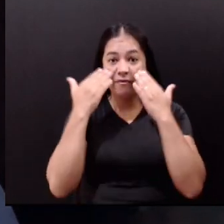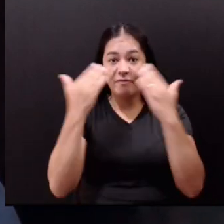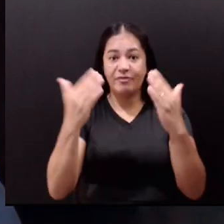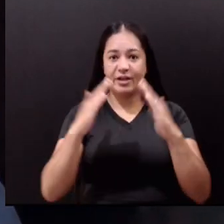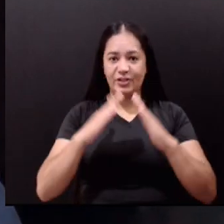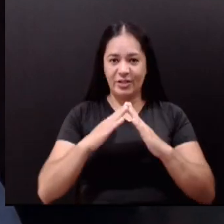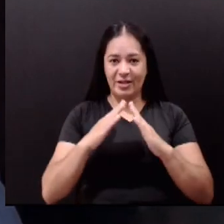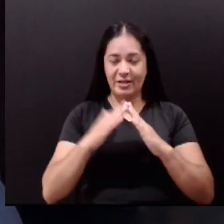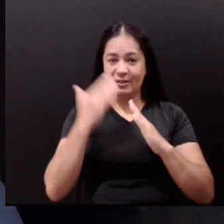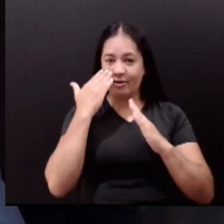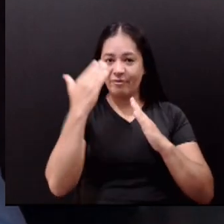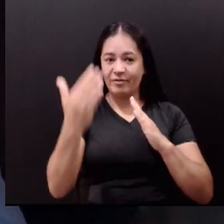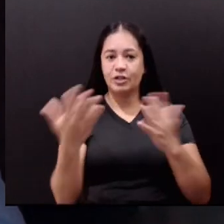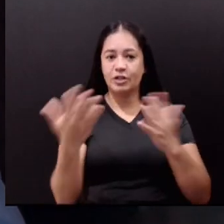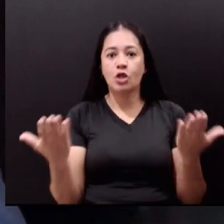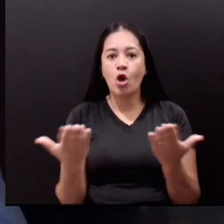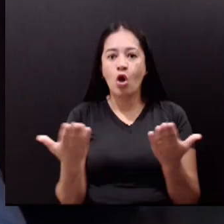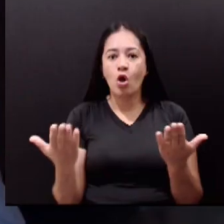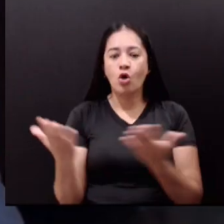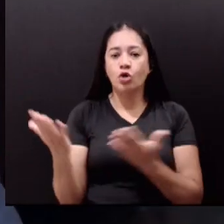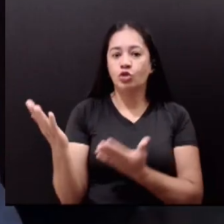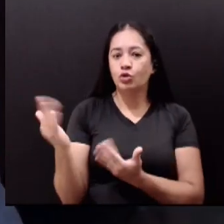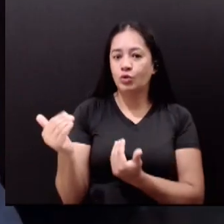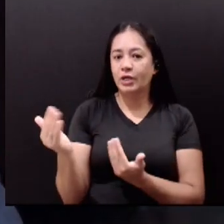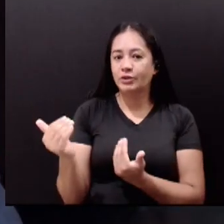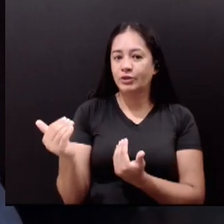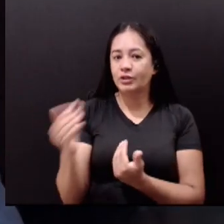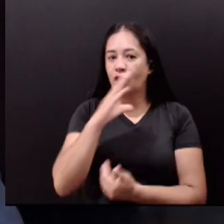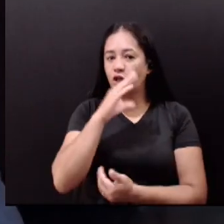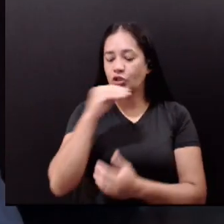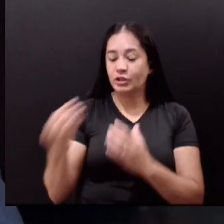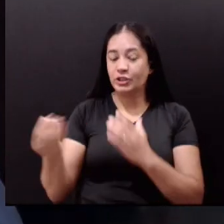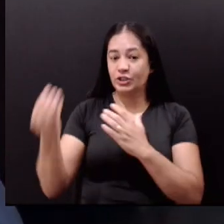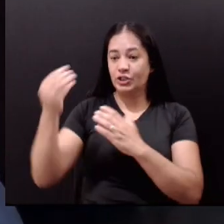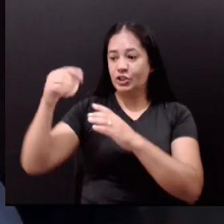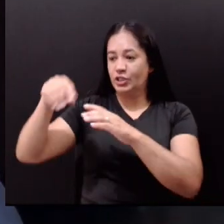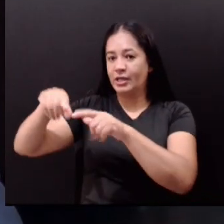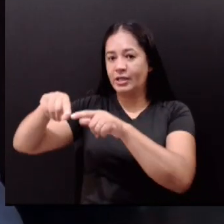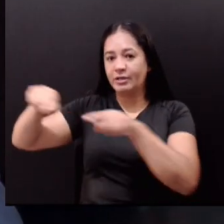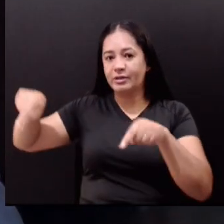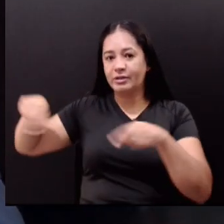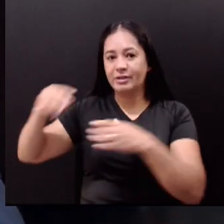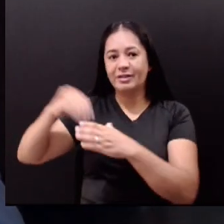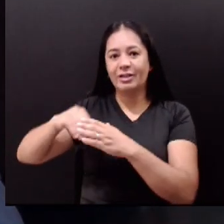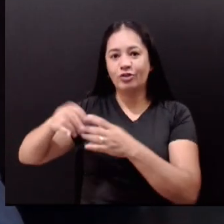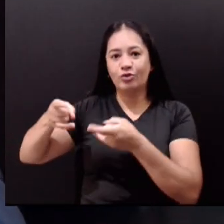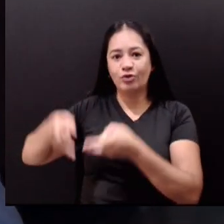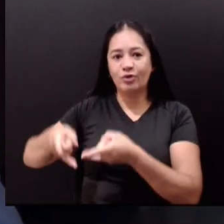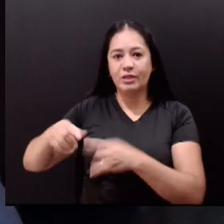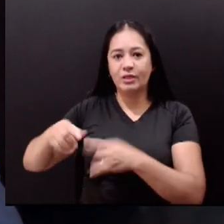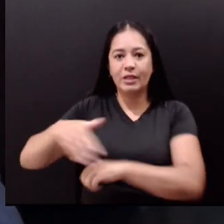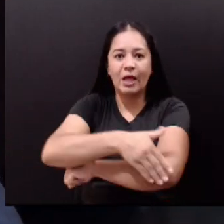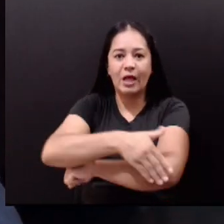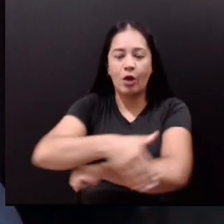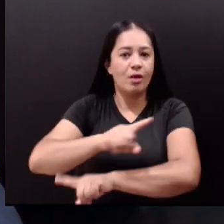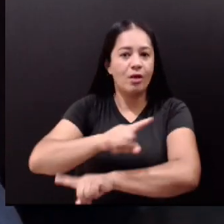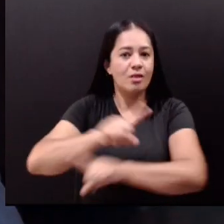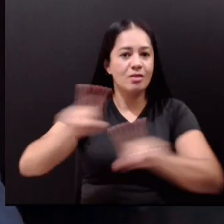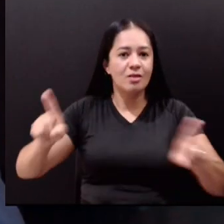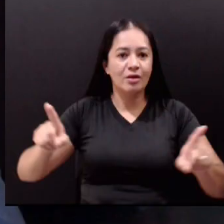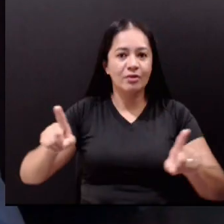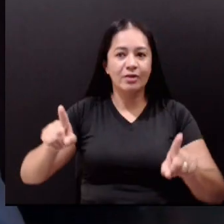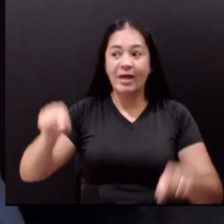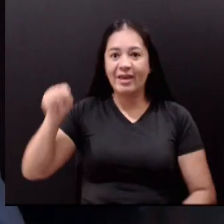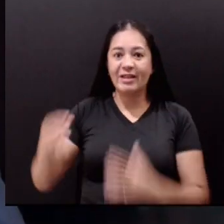para o quarto dele, e ele pega um celular ou ele abre o computador dele, ele não está na rua de casa, ele está no mundo inteiro,